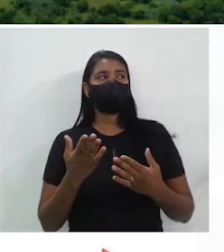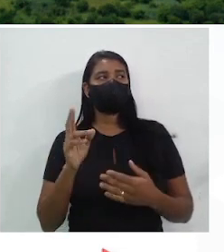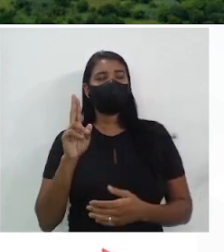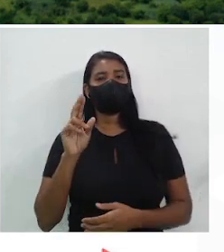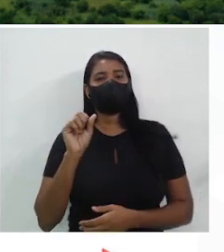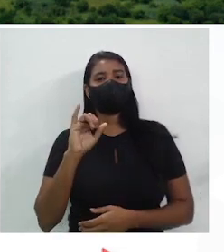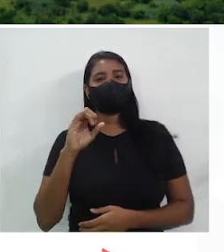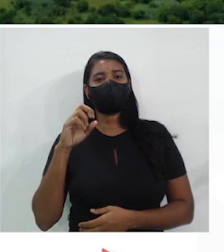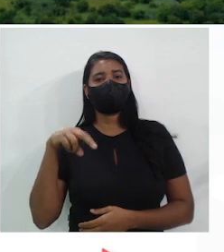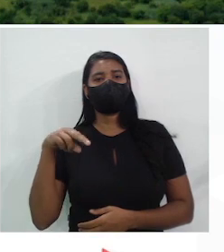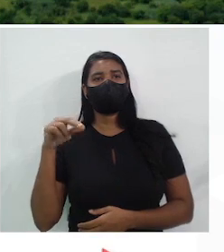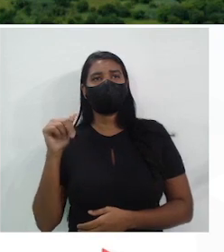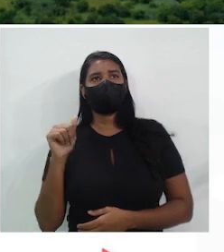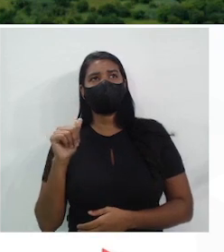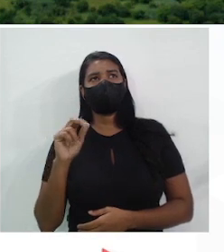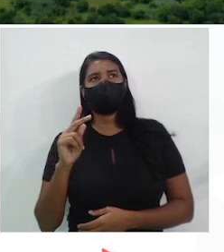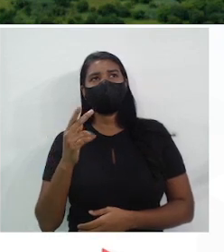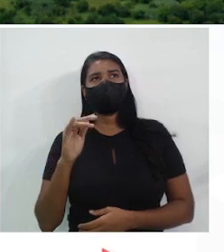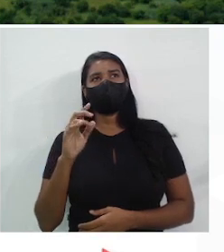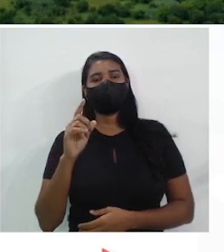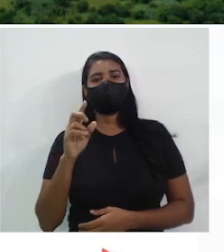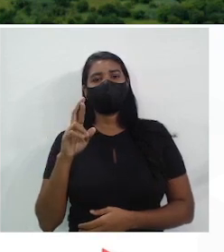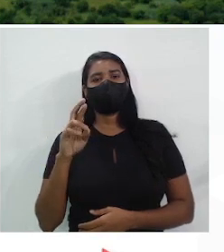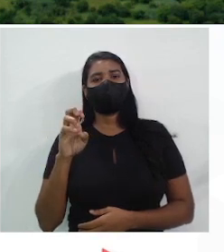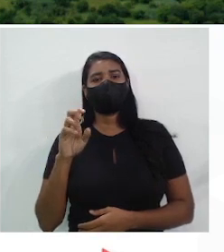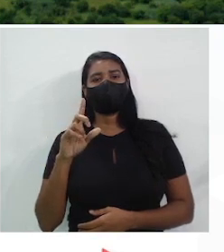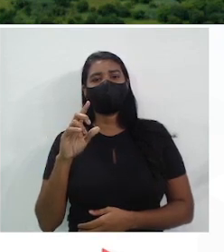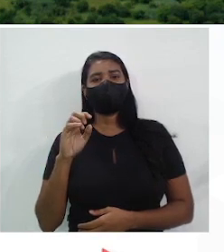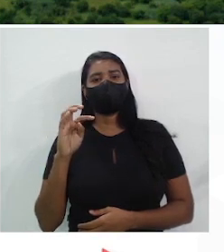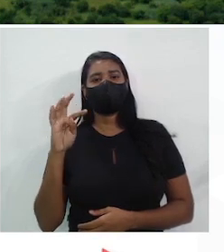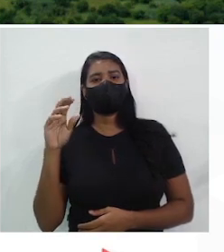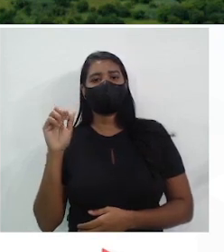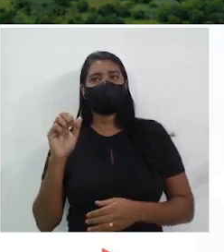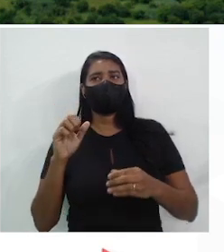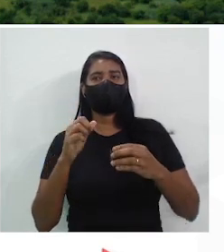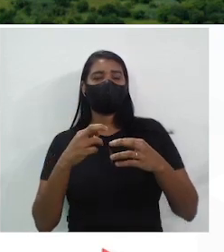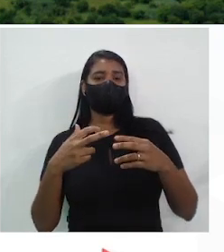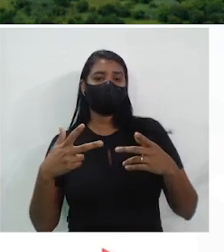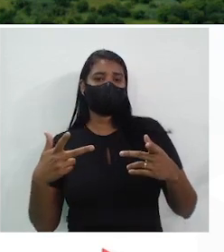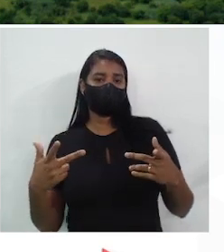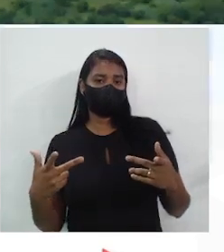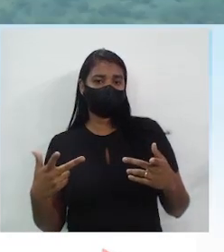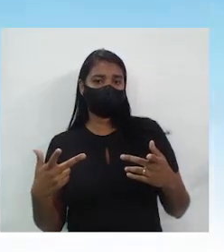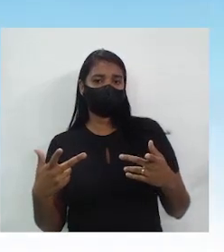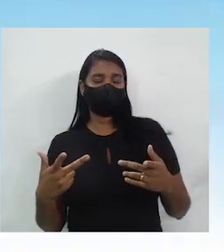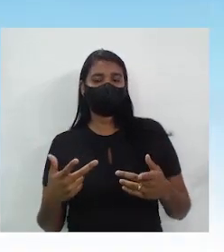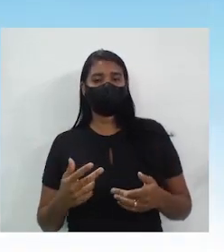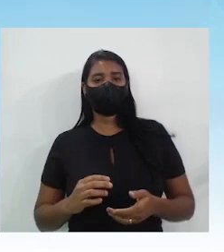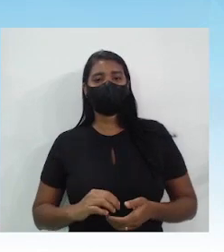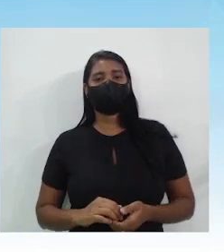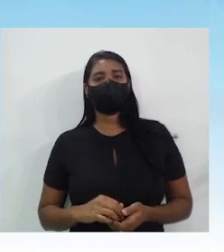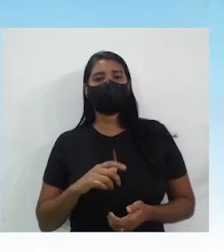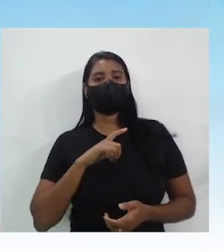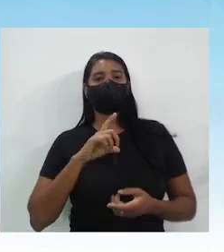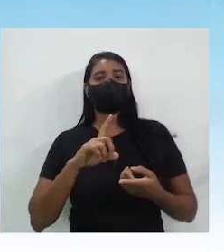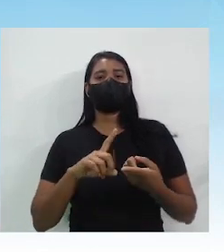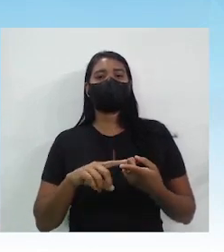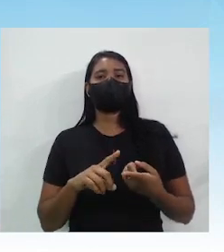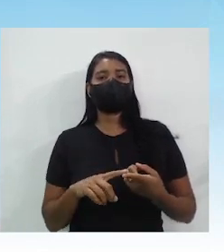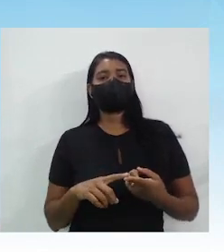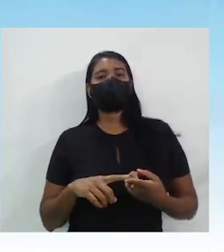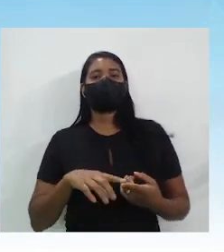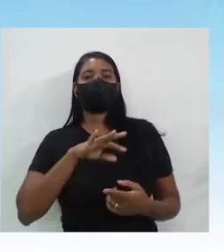é hidrelétrica. A recuperação também de espécies que estão em extinção. Temos também